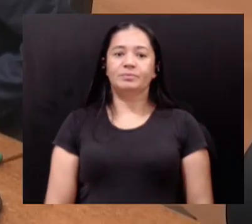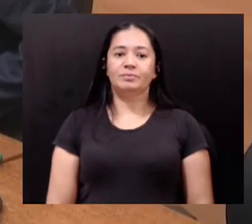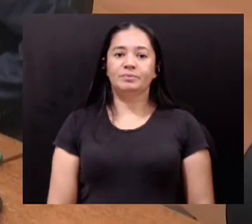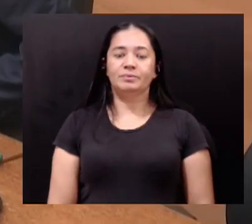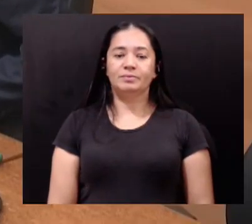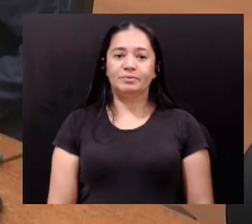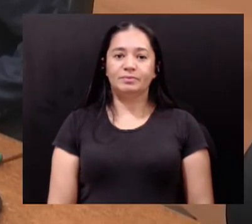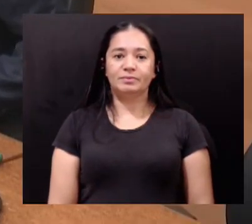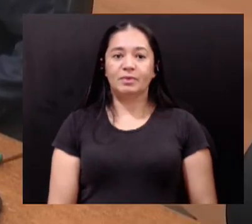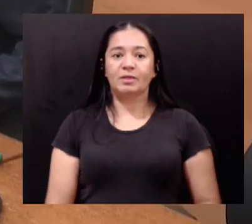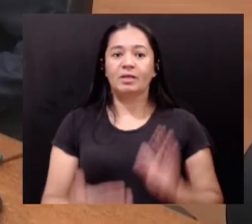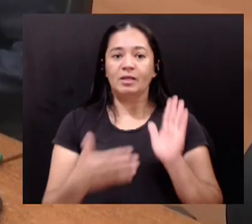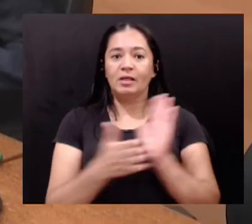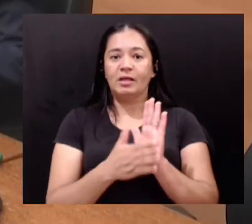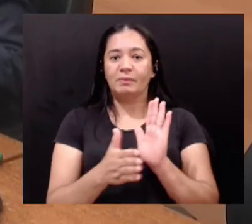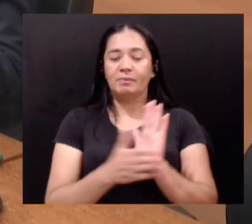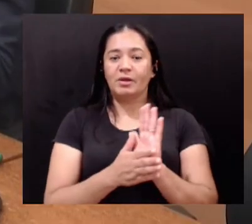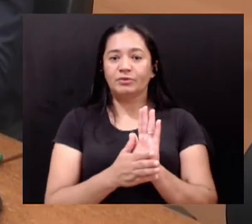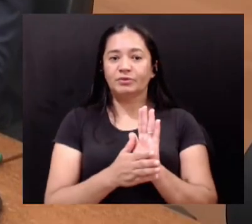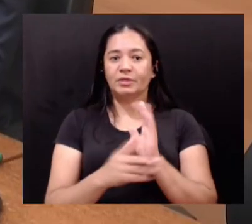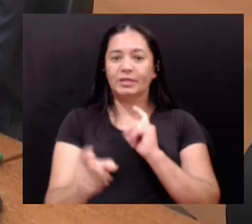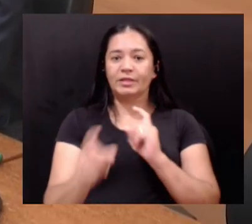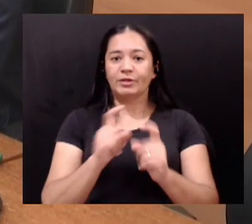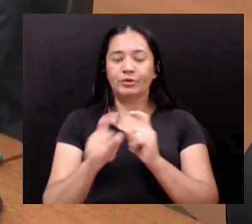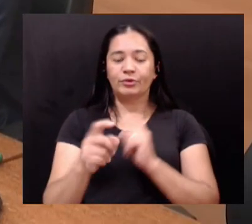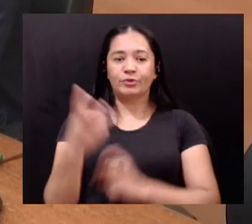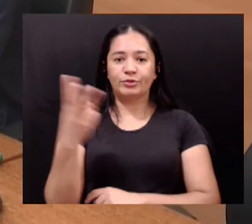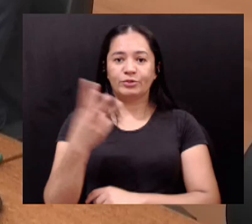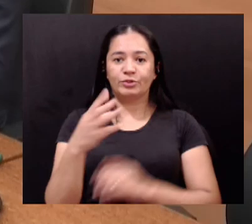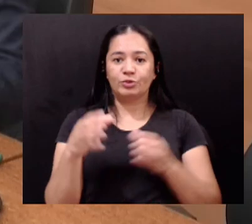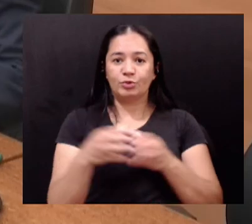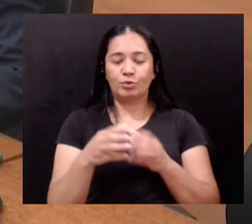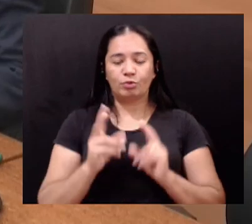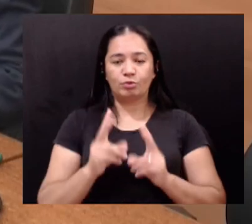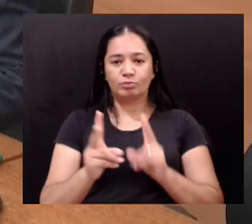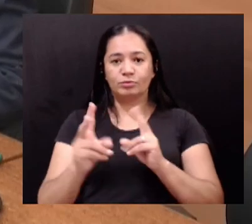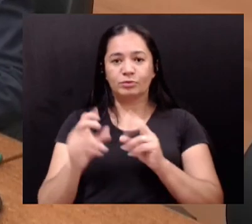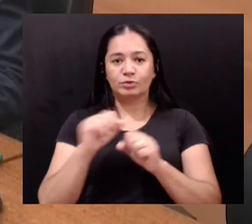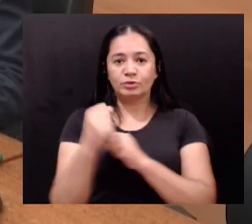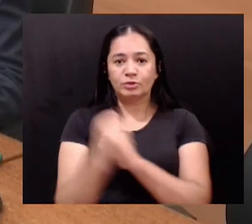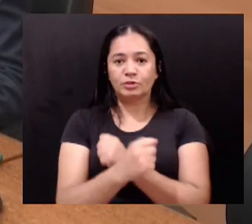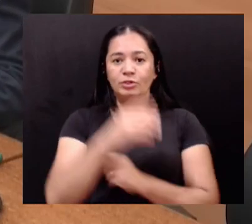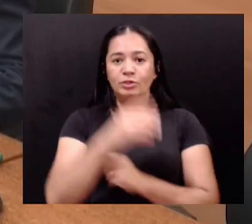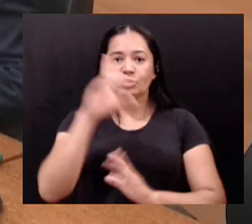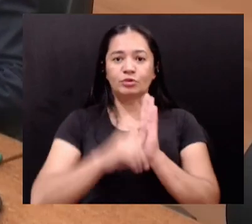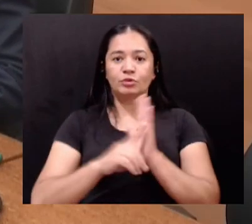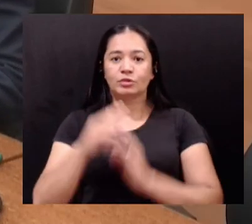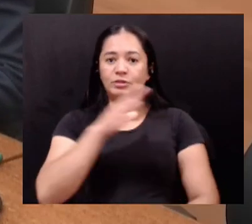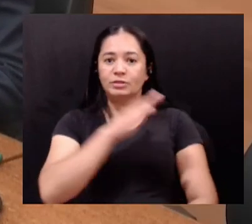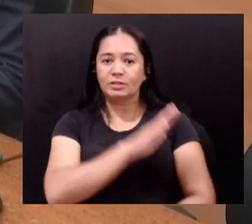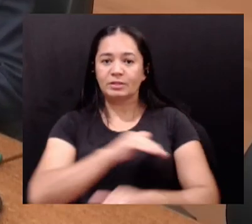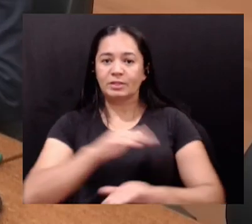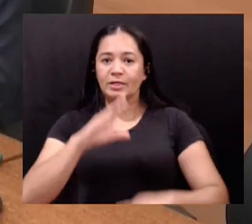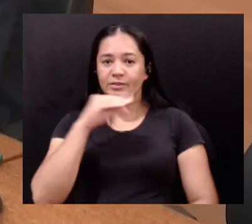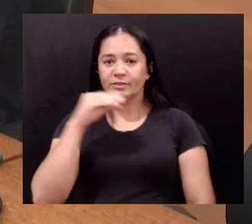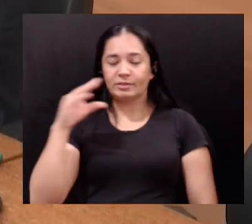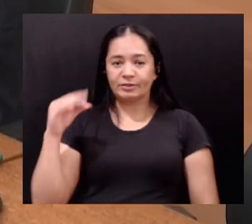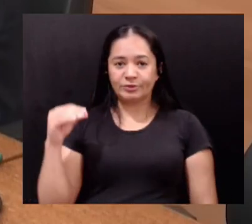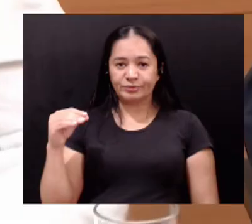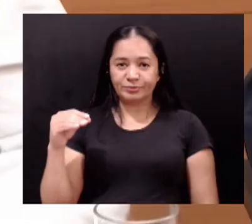na terceira reunião da Comissão Permanente de Defesa dos Direitos da Criança, do Adolescente e